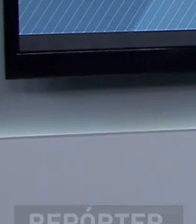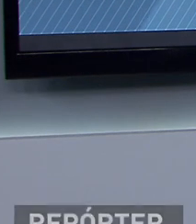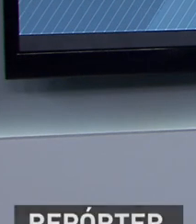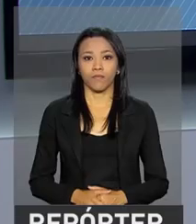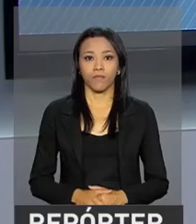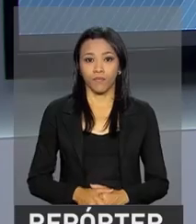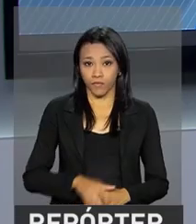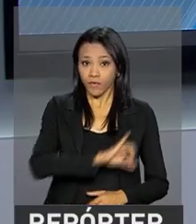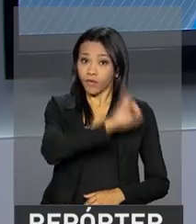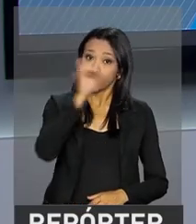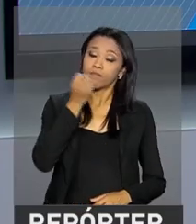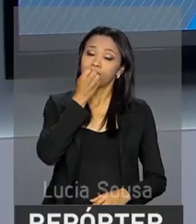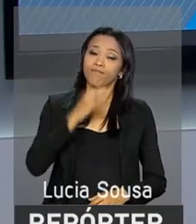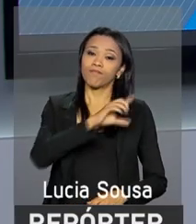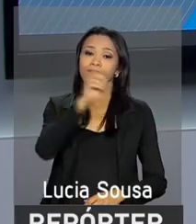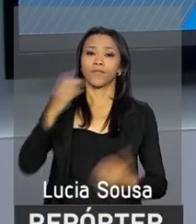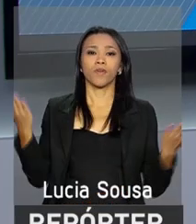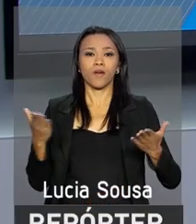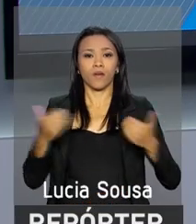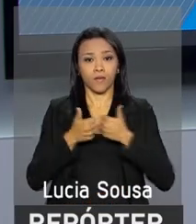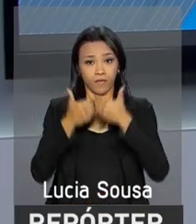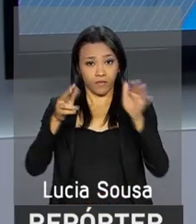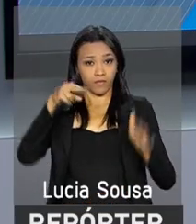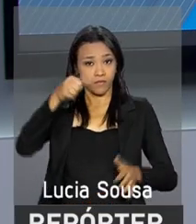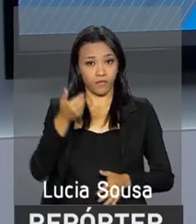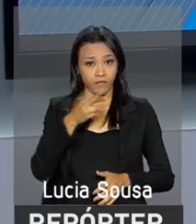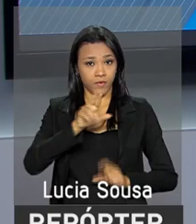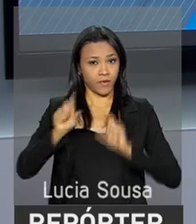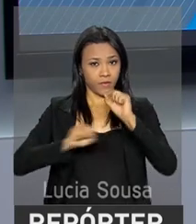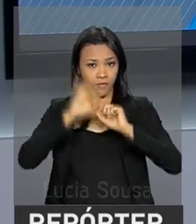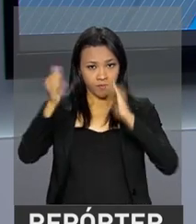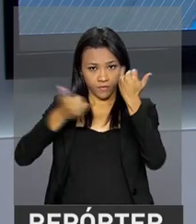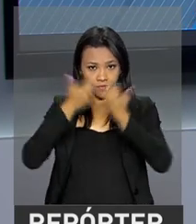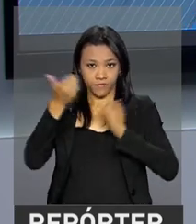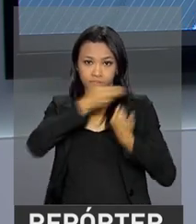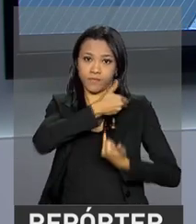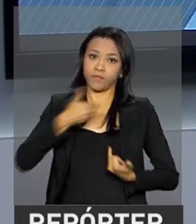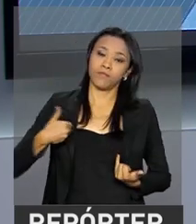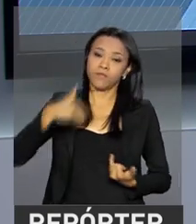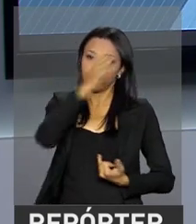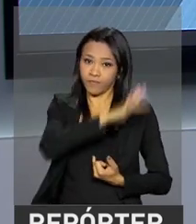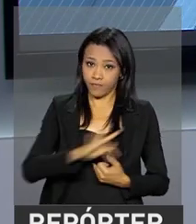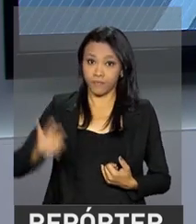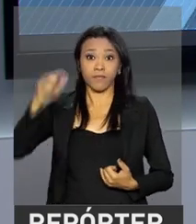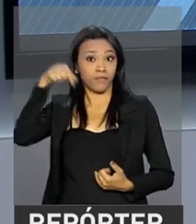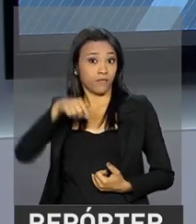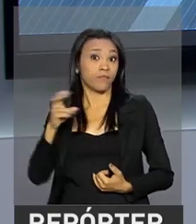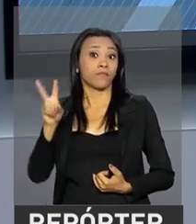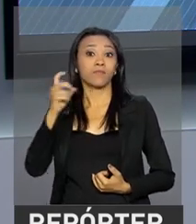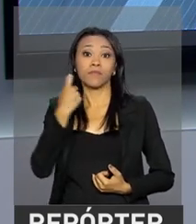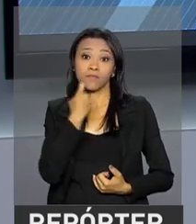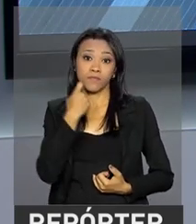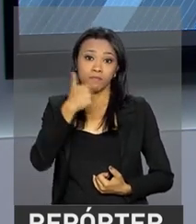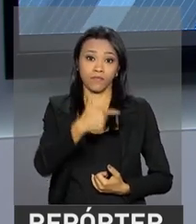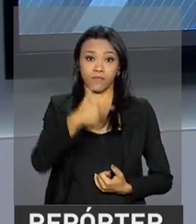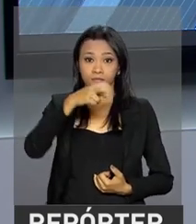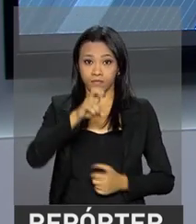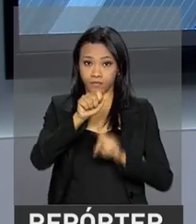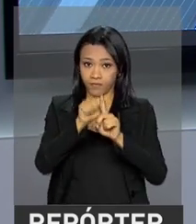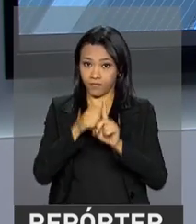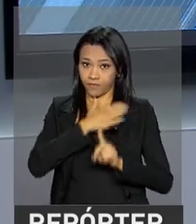olá bom dia começa agora o repórter nbr com as notícias do governo federal desta sexta feira 25 de